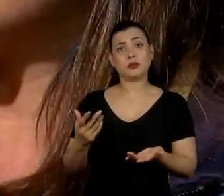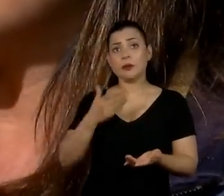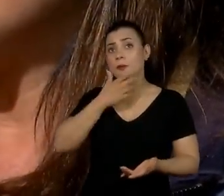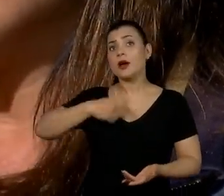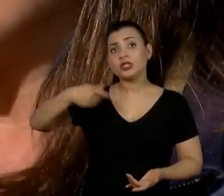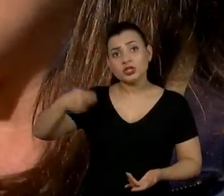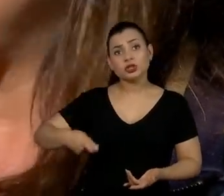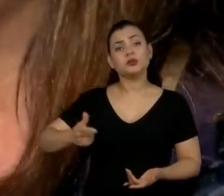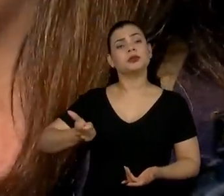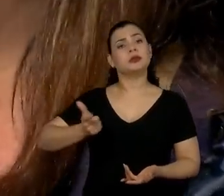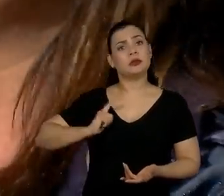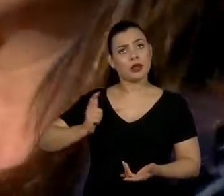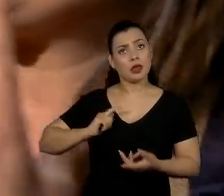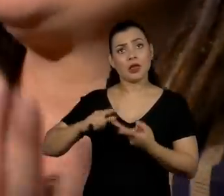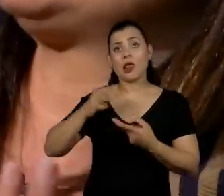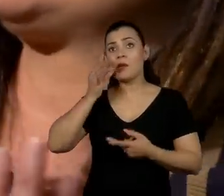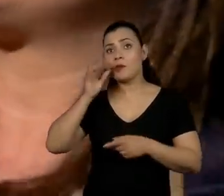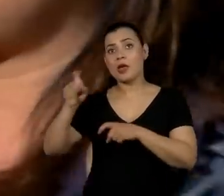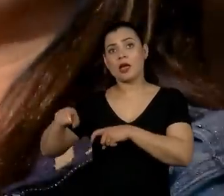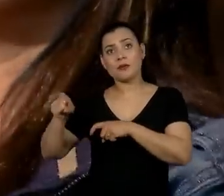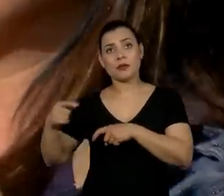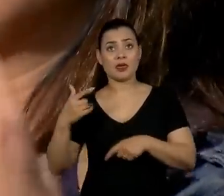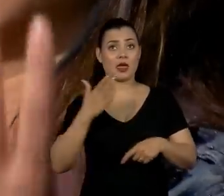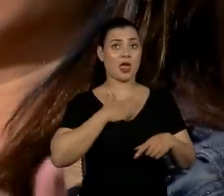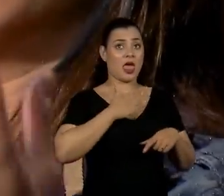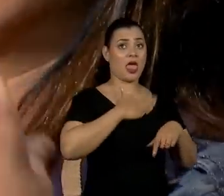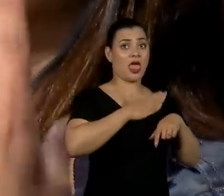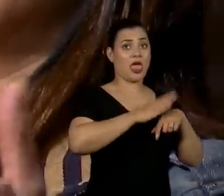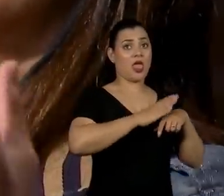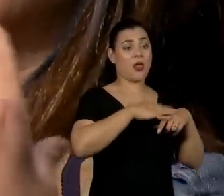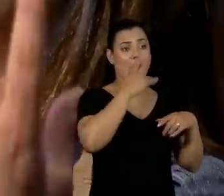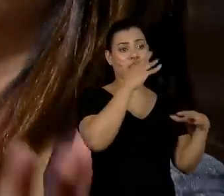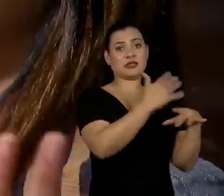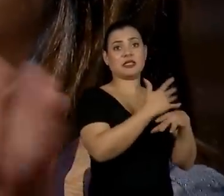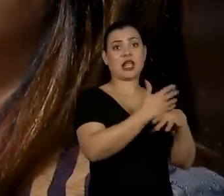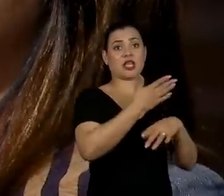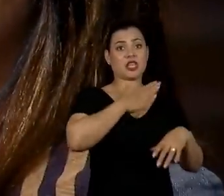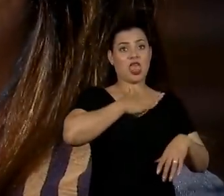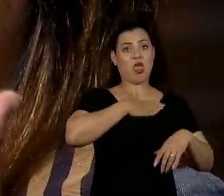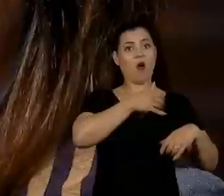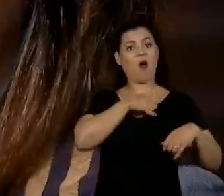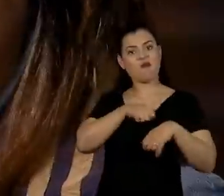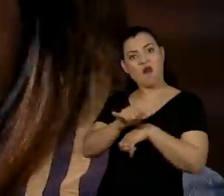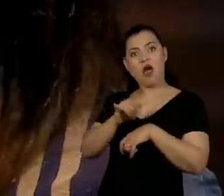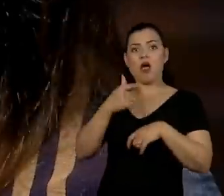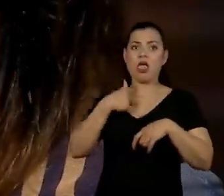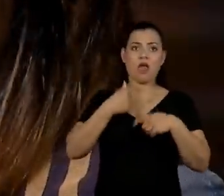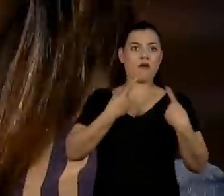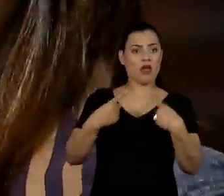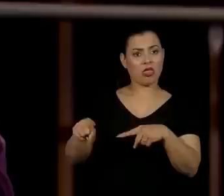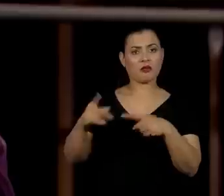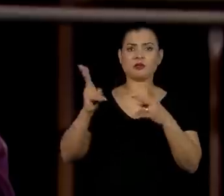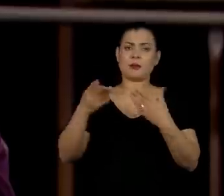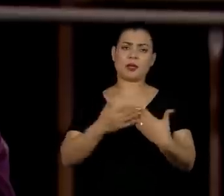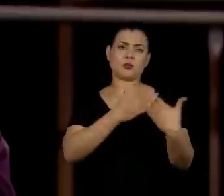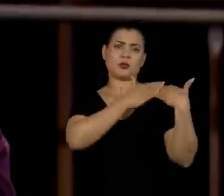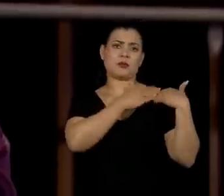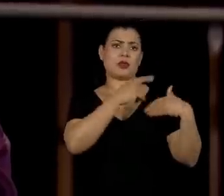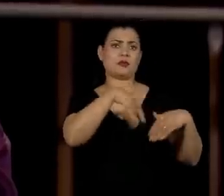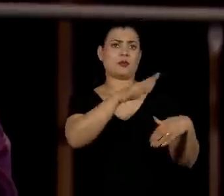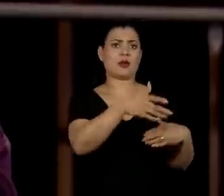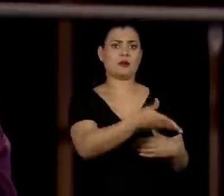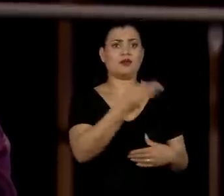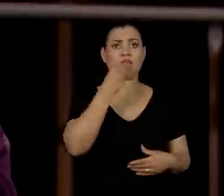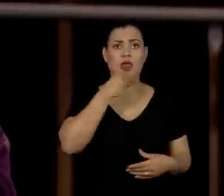as pessoas né Ele é o caipira eu sou underground Então fica como se eu que tivesse feito né sempre cai para o lado